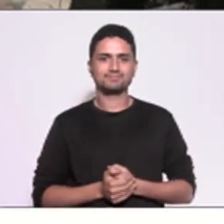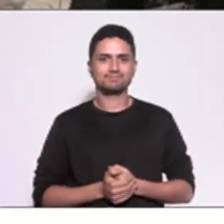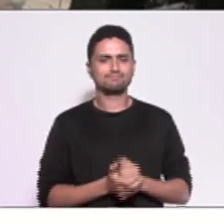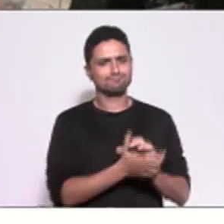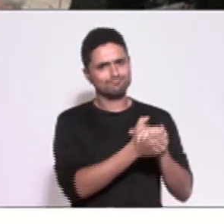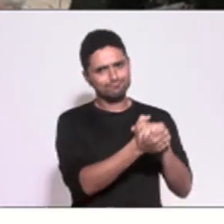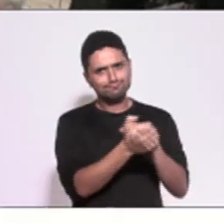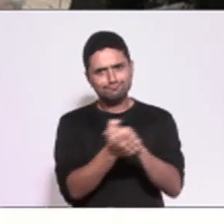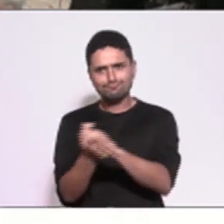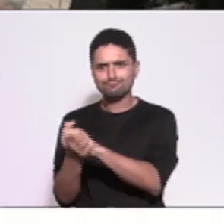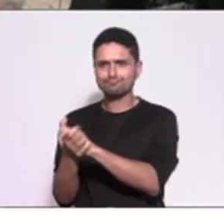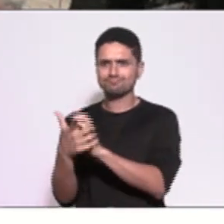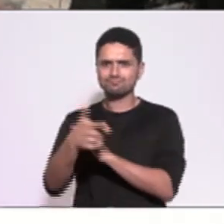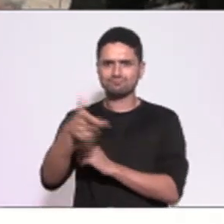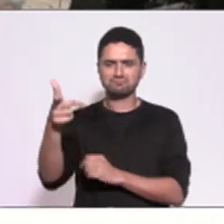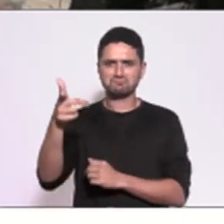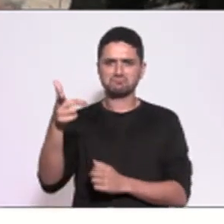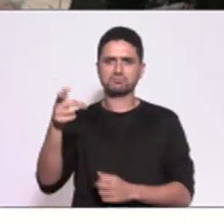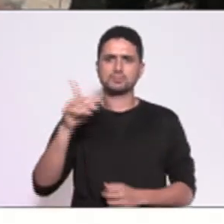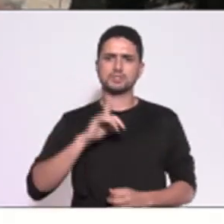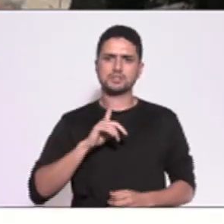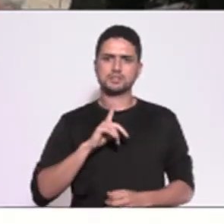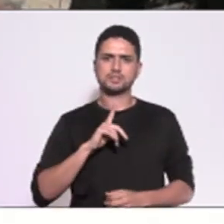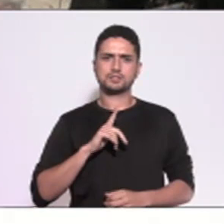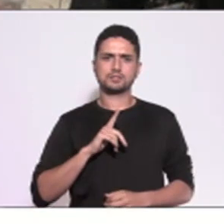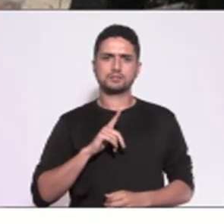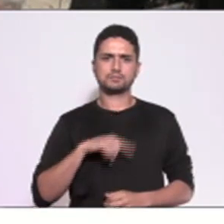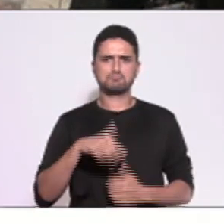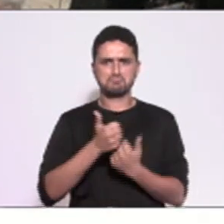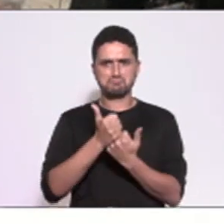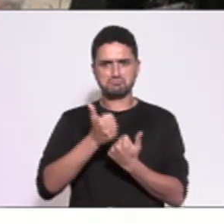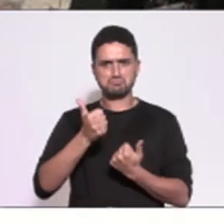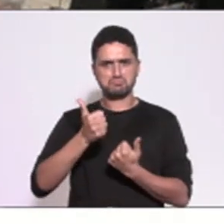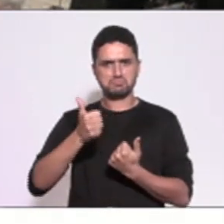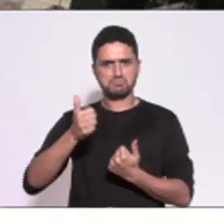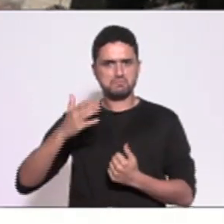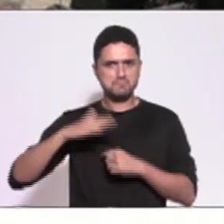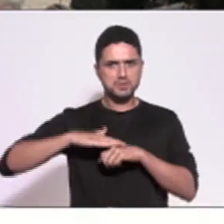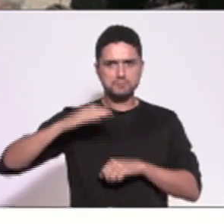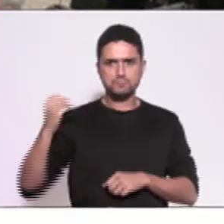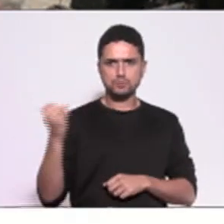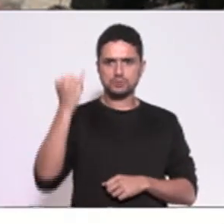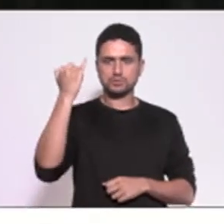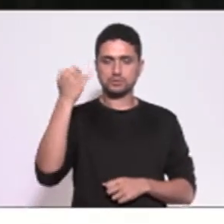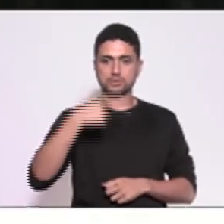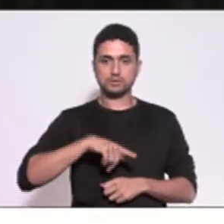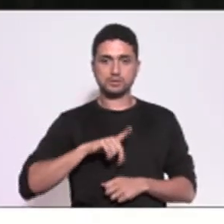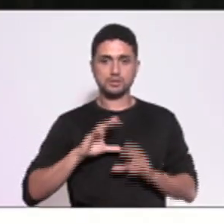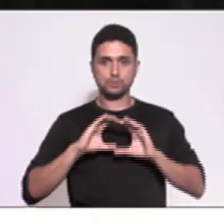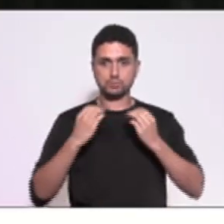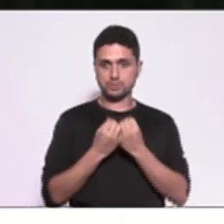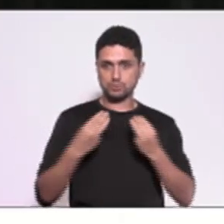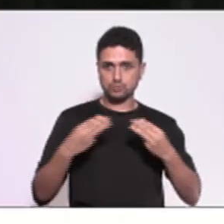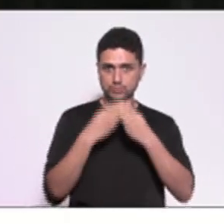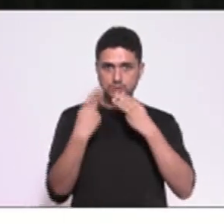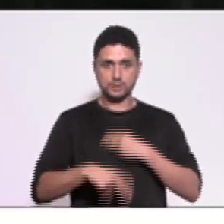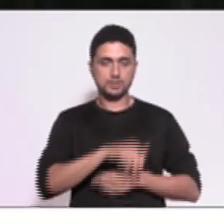Saudando nossa autoridade máxima da comunidade judaica no estado do Rio de Janeiro, nosso querido